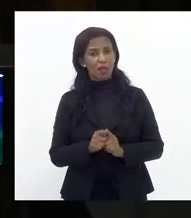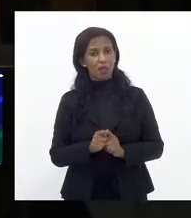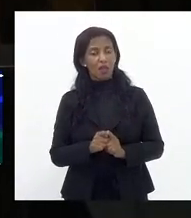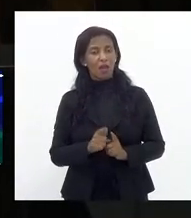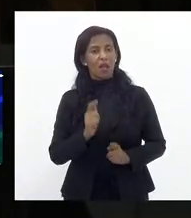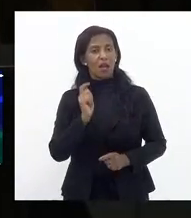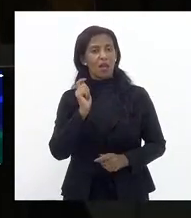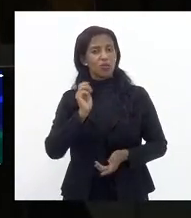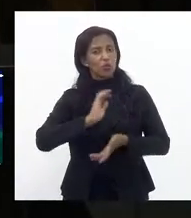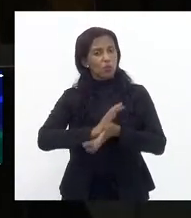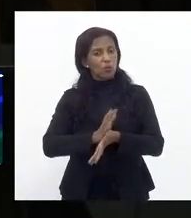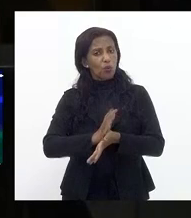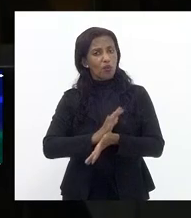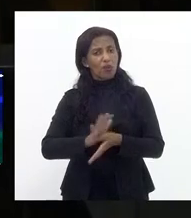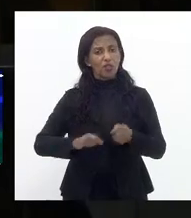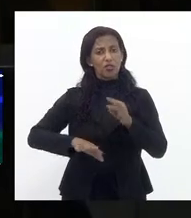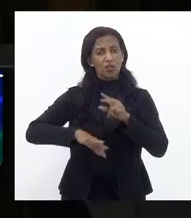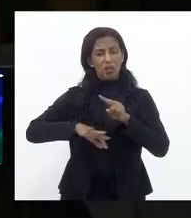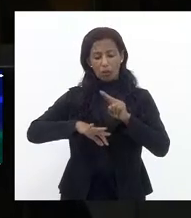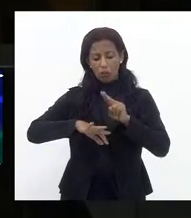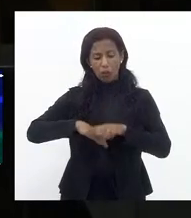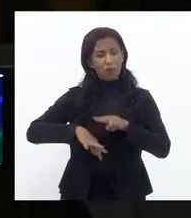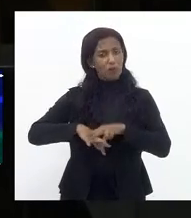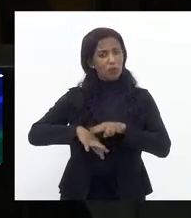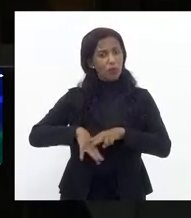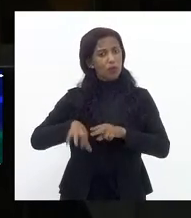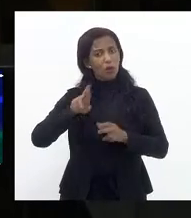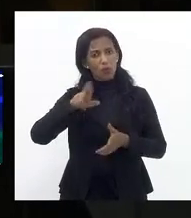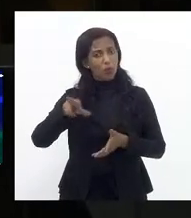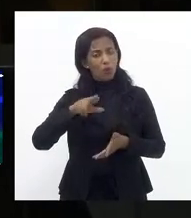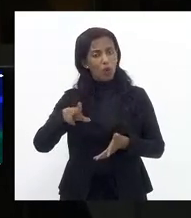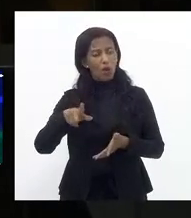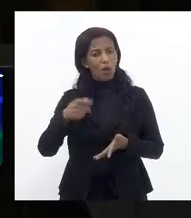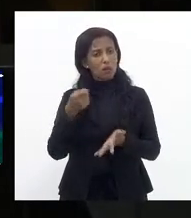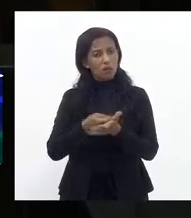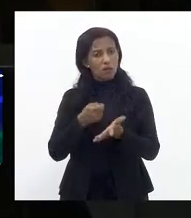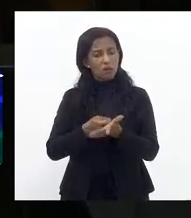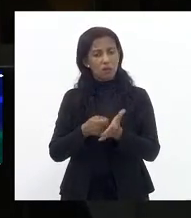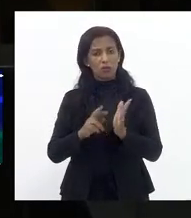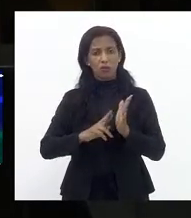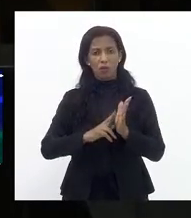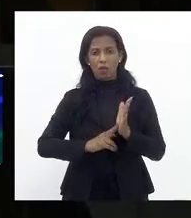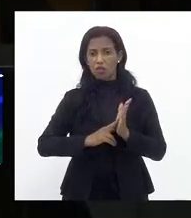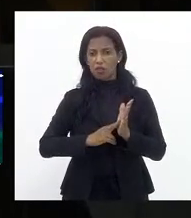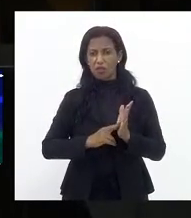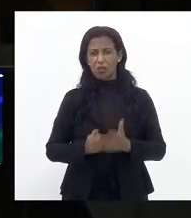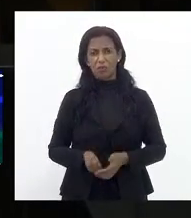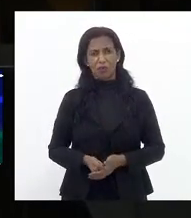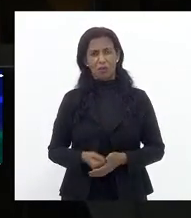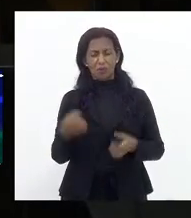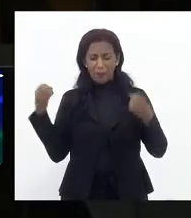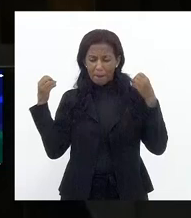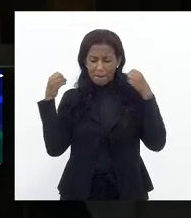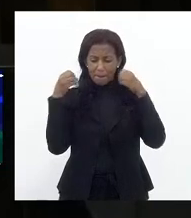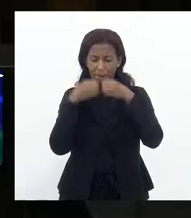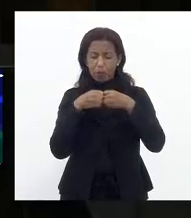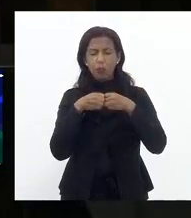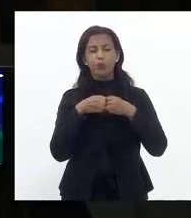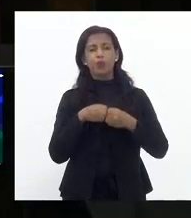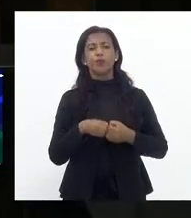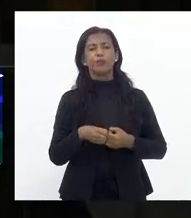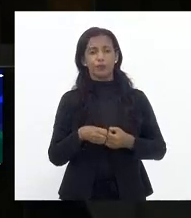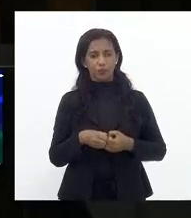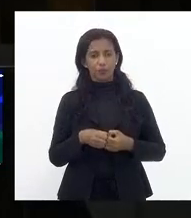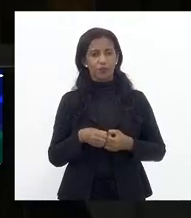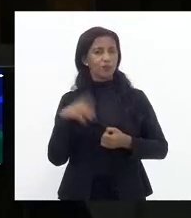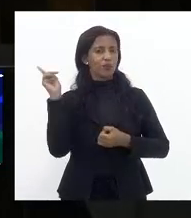viúvas, porque não é exigência do regime. Então, senhor presidente, está muito próximo